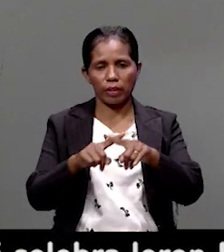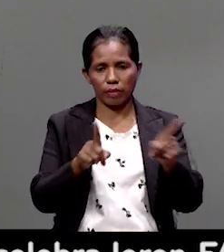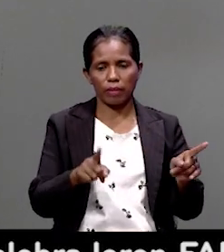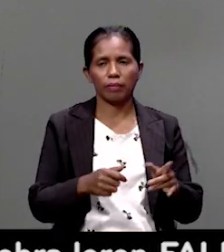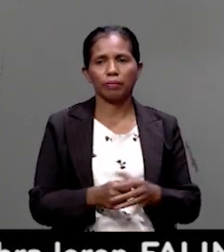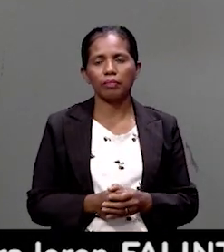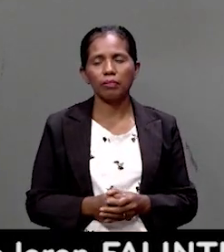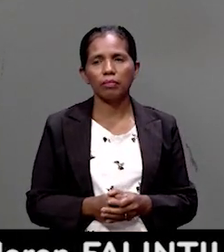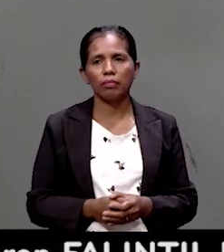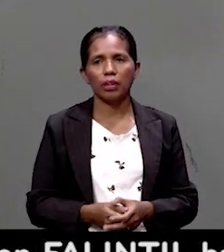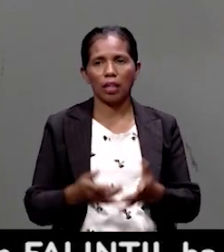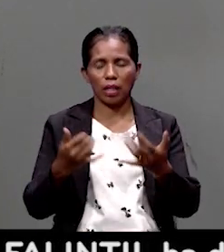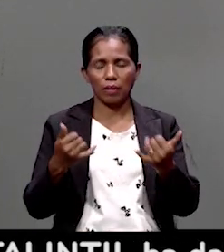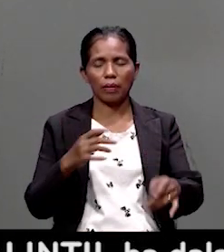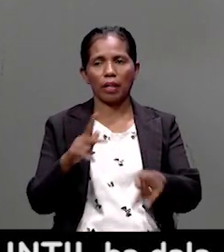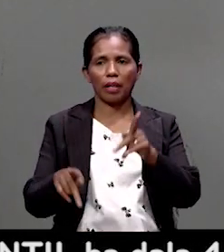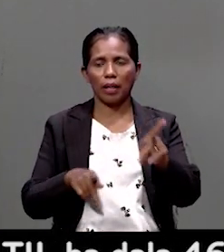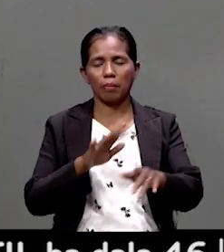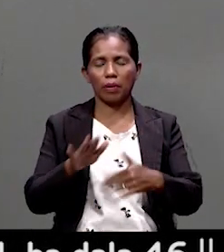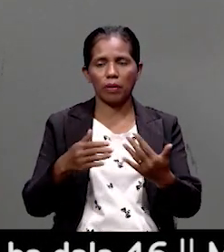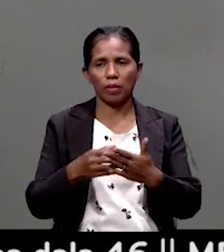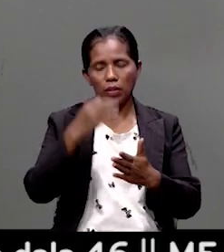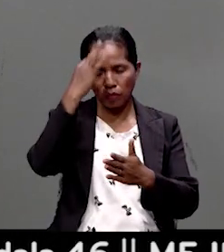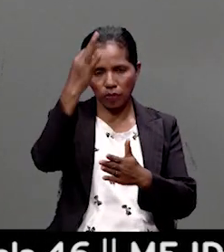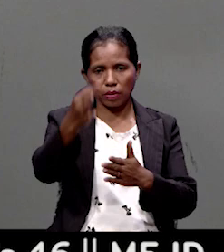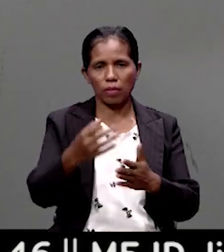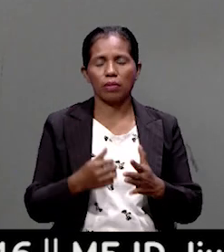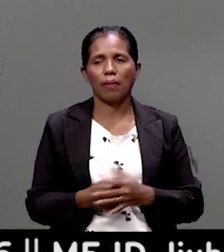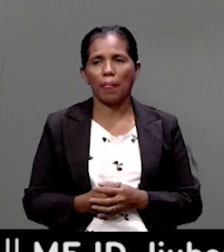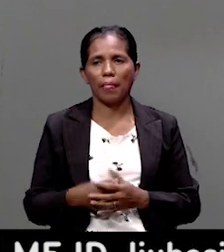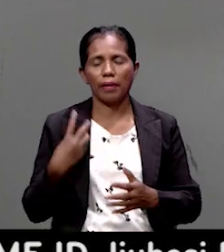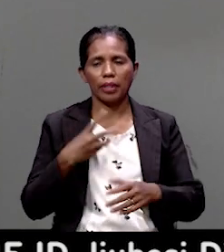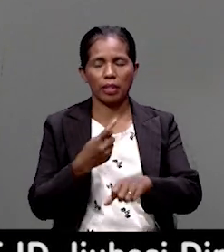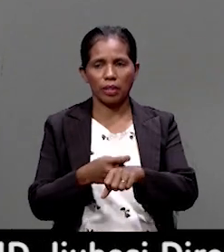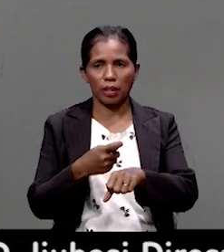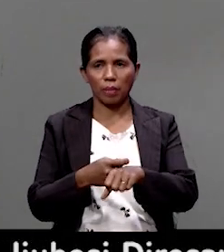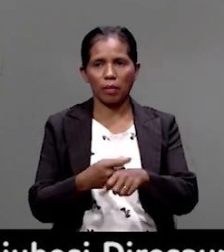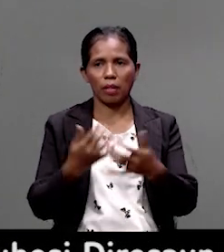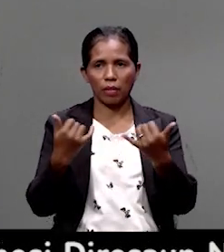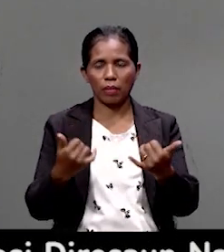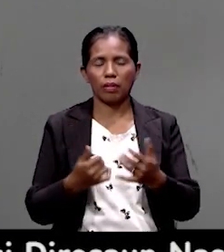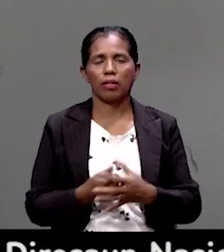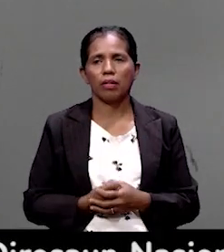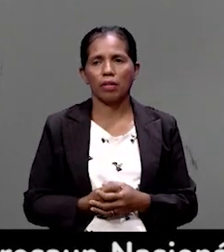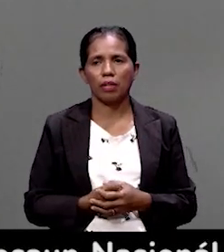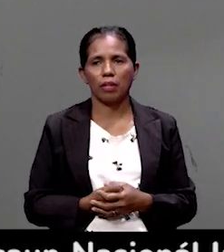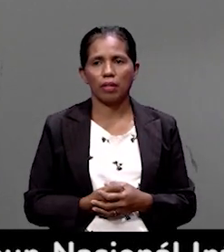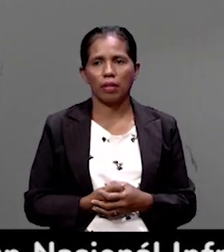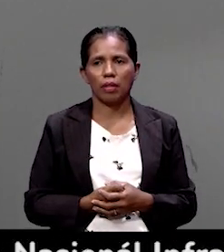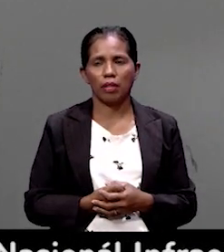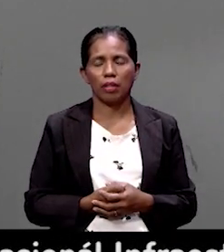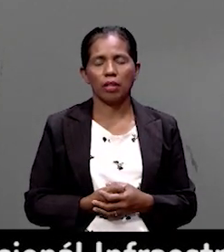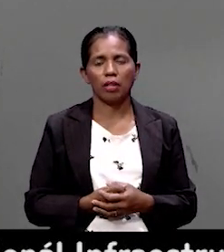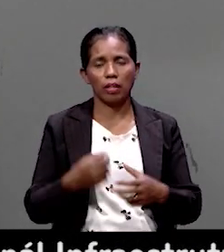surpresa ba komdari kata ba populasaun kata itene situasaun incerteza barek impasse no khaten